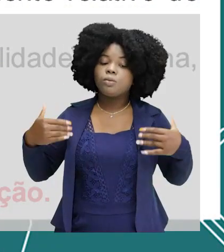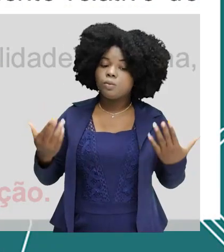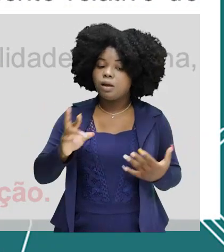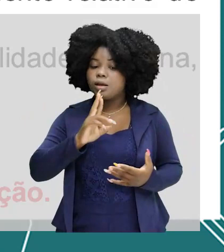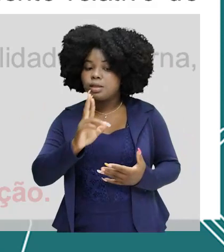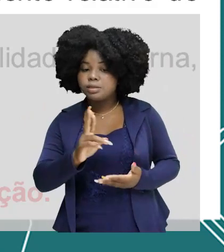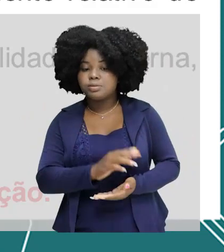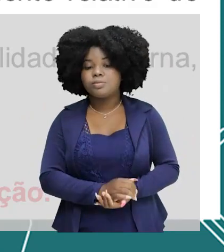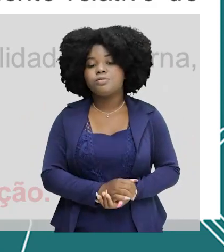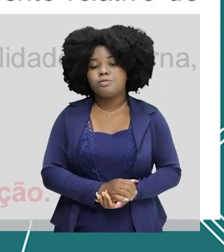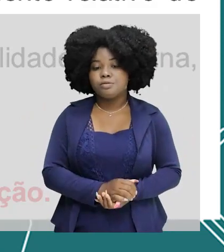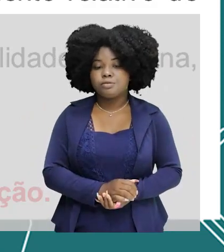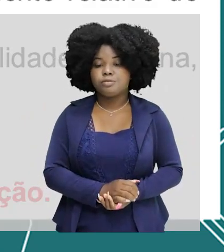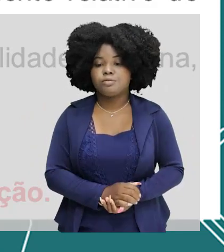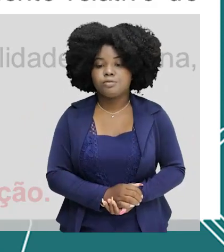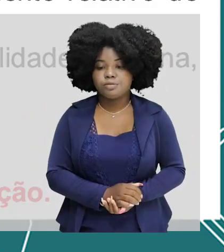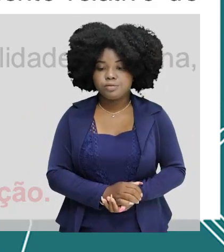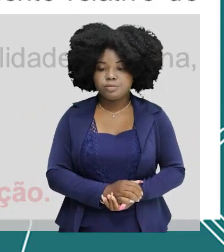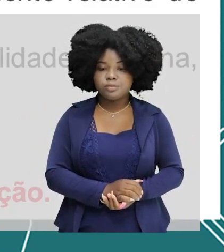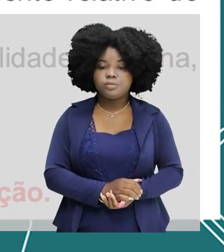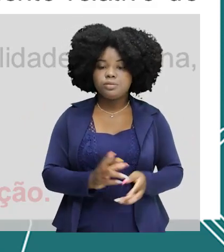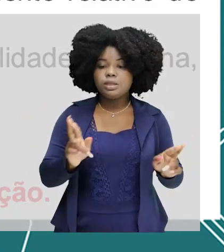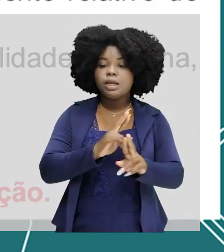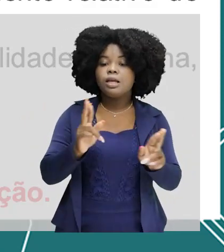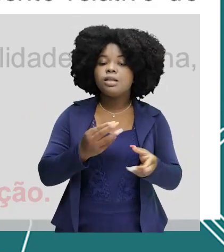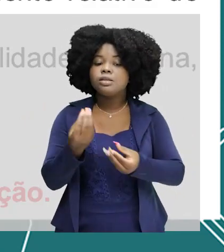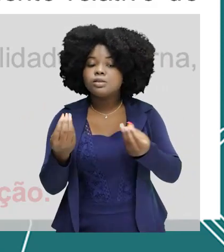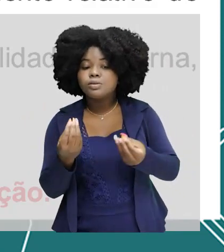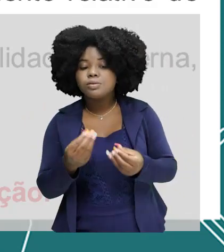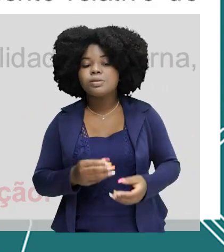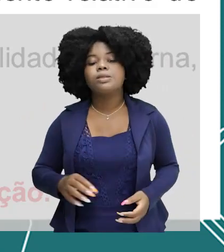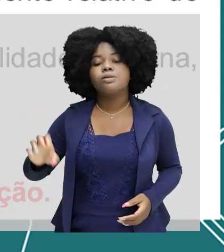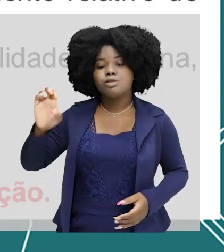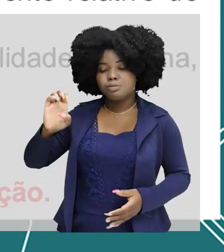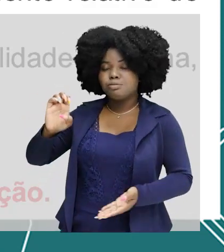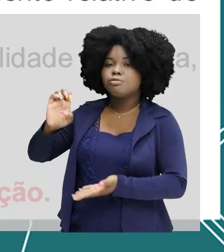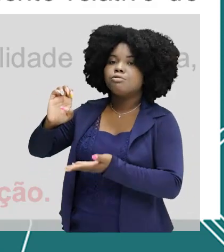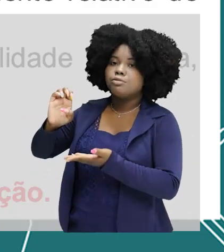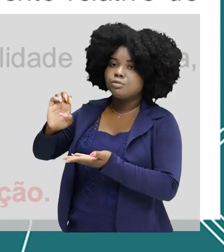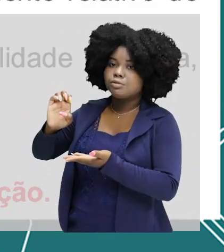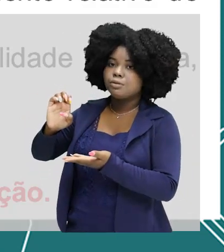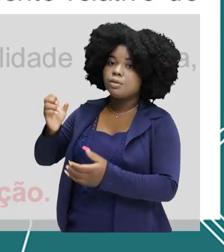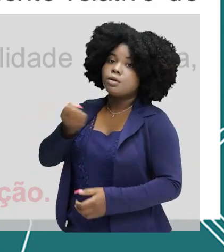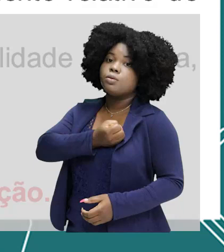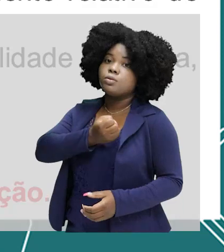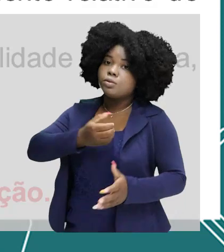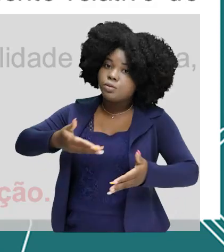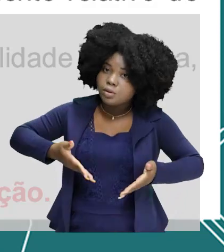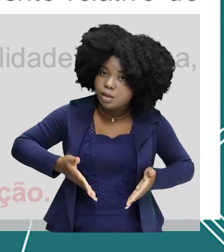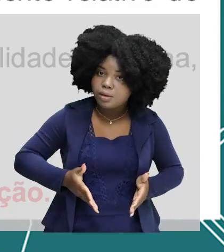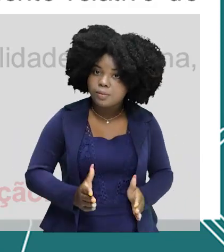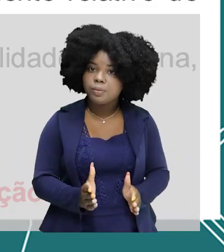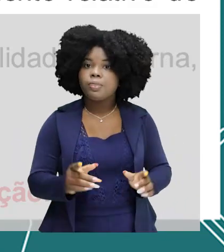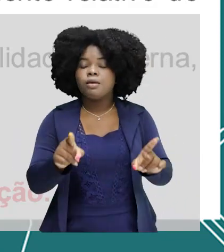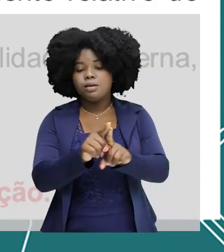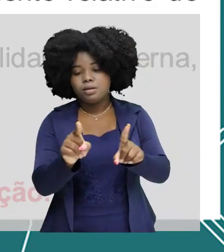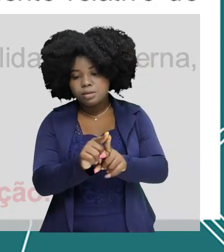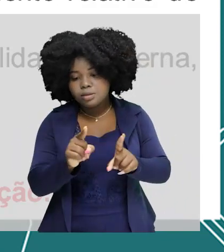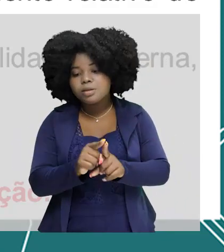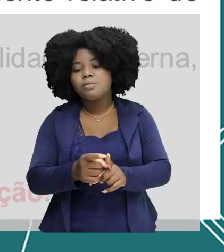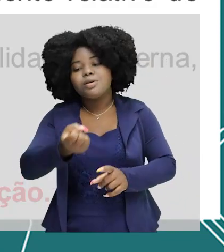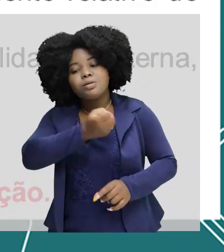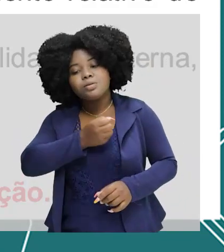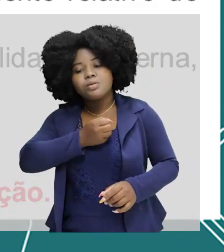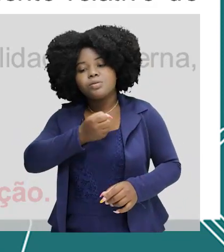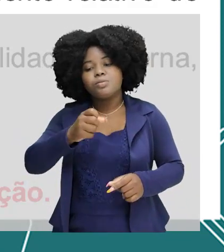variável adotada pela demografia e ele exprime a relação entre o número de nascimentos, a taxa de natalidade e a taxa